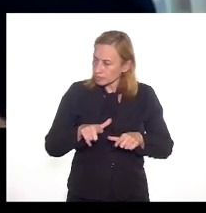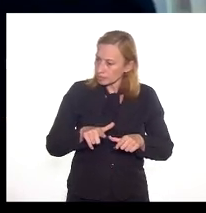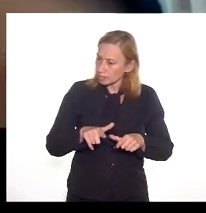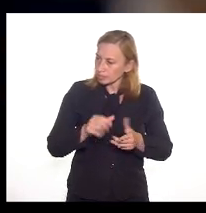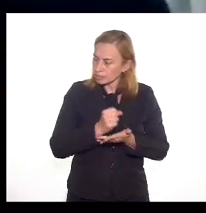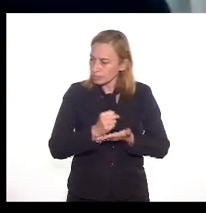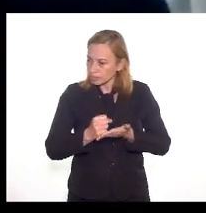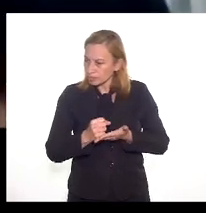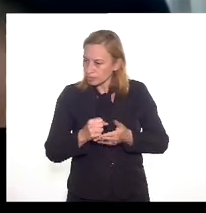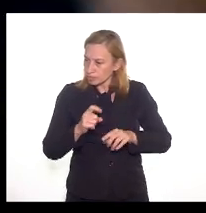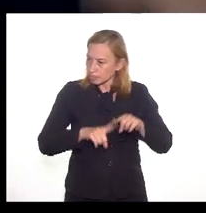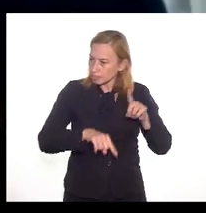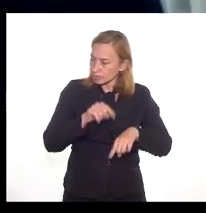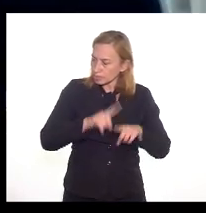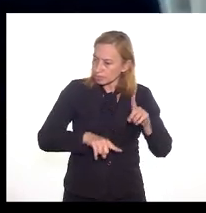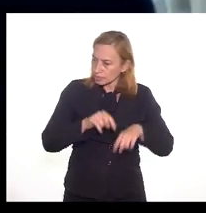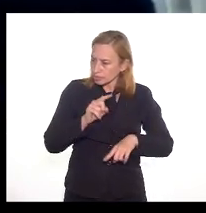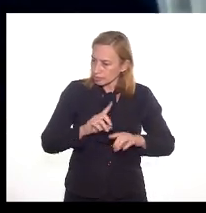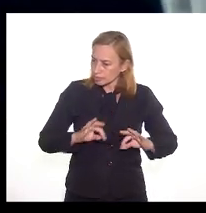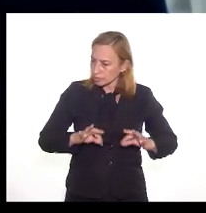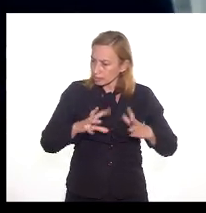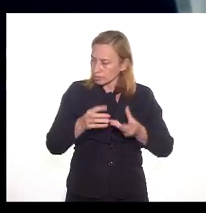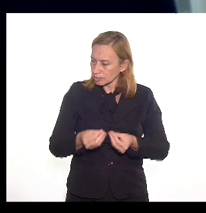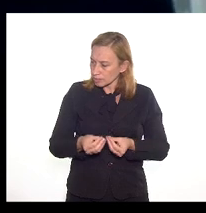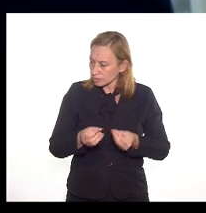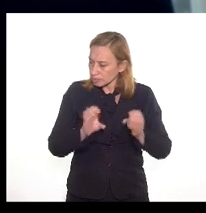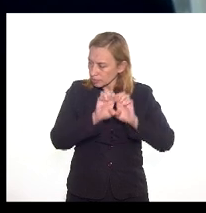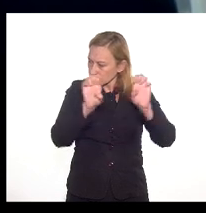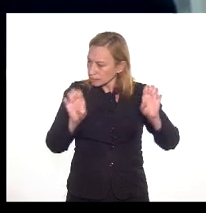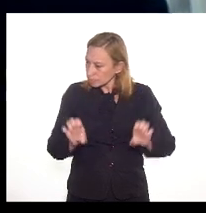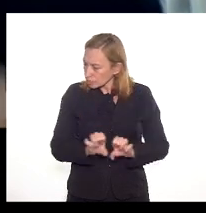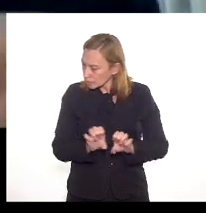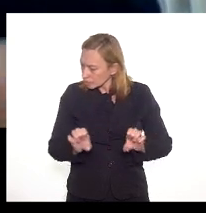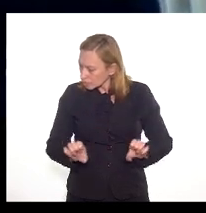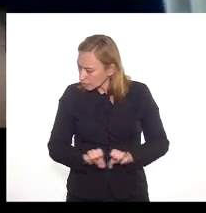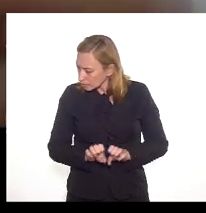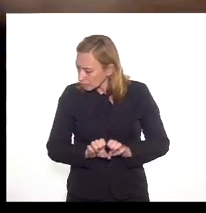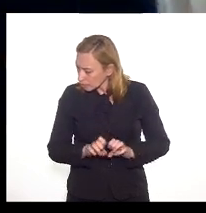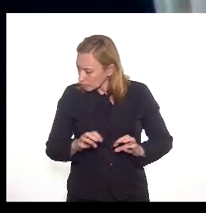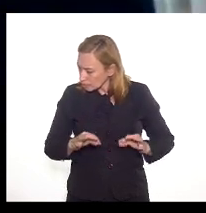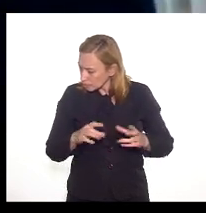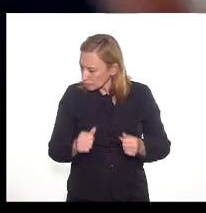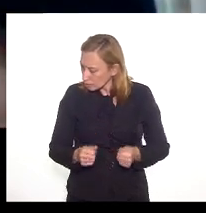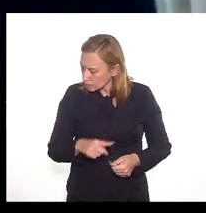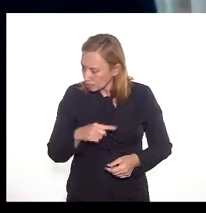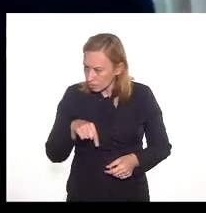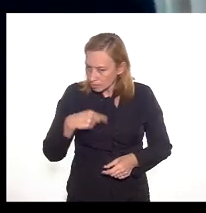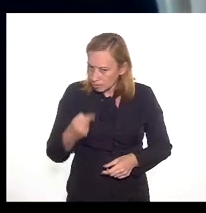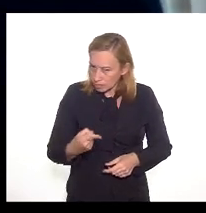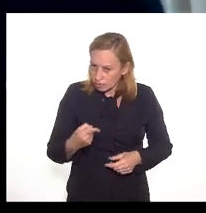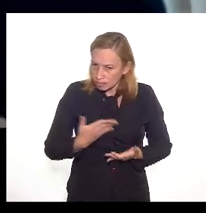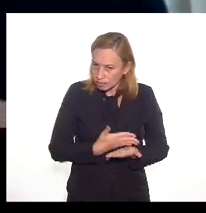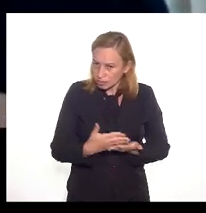máquinas, equipamentos, módulos e toda a estrutura da plataforma. E depois ela fornece para a gente